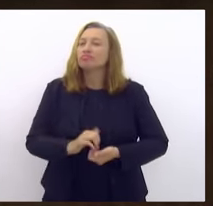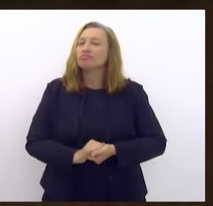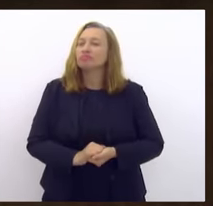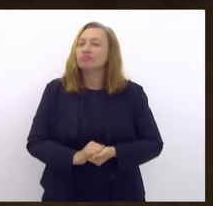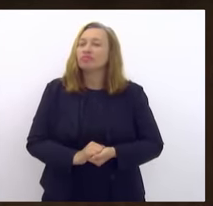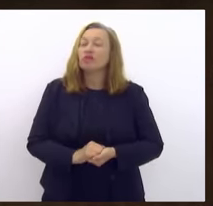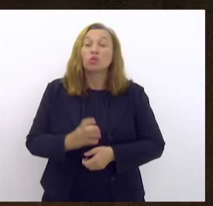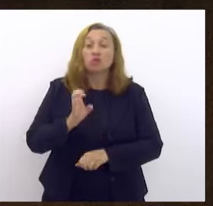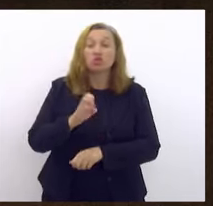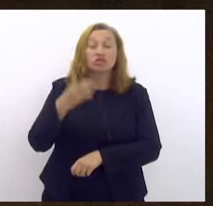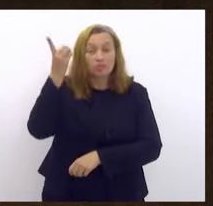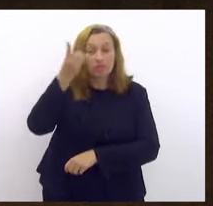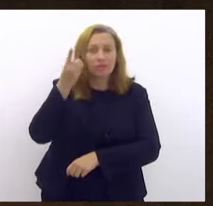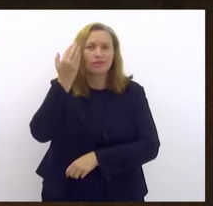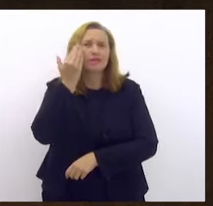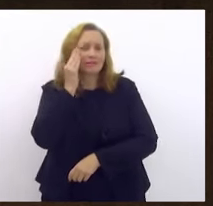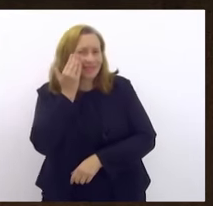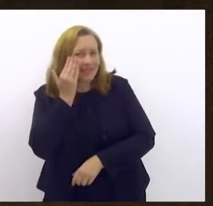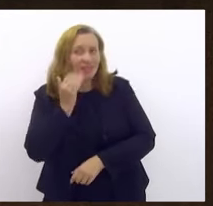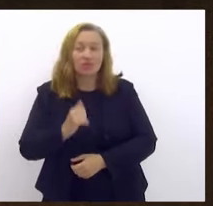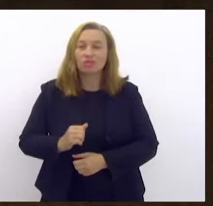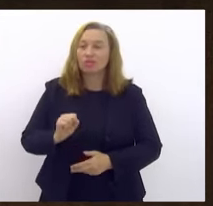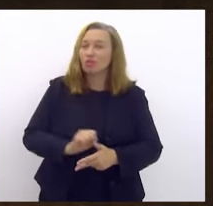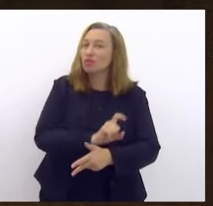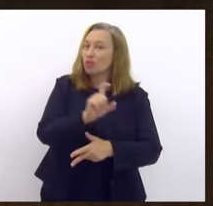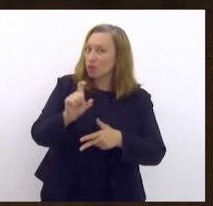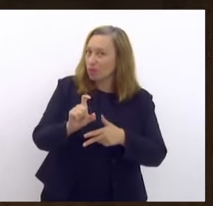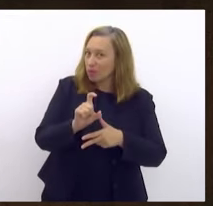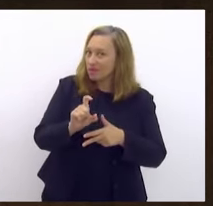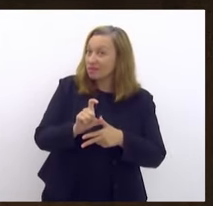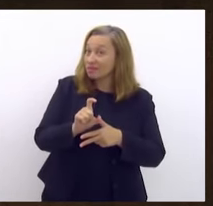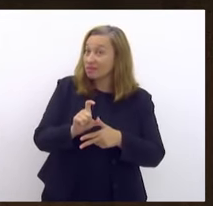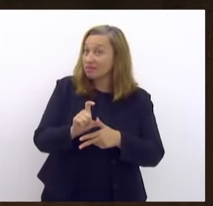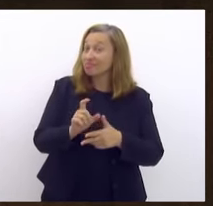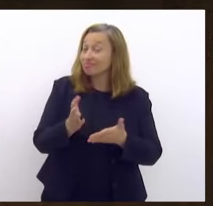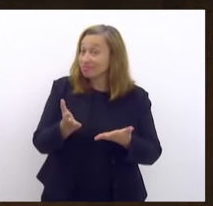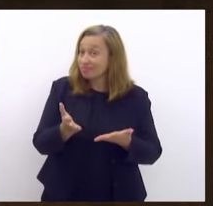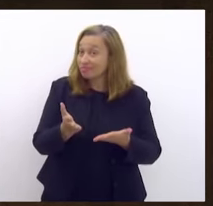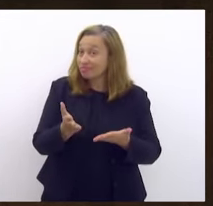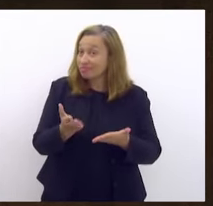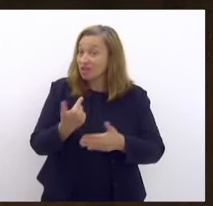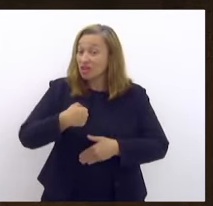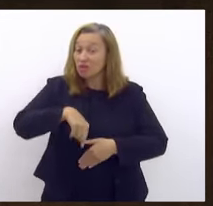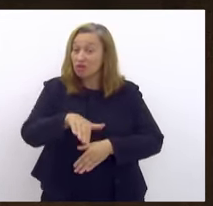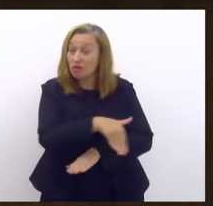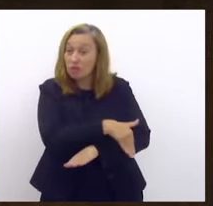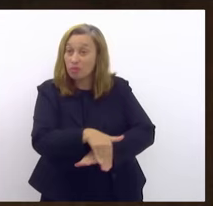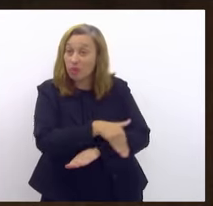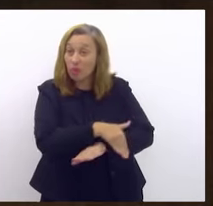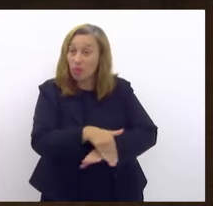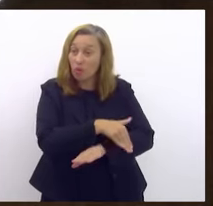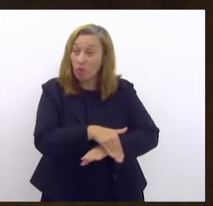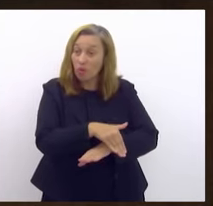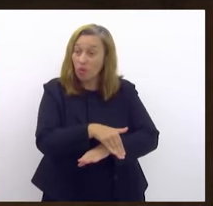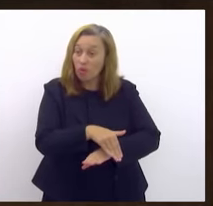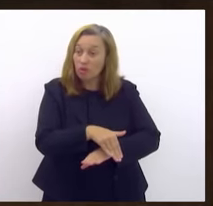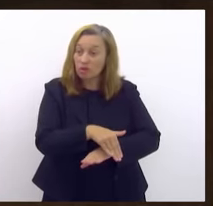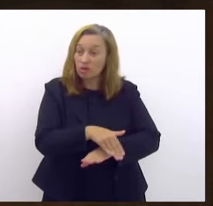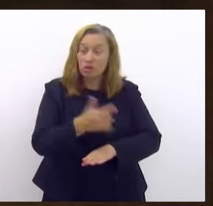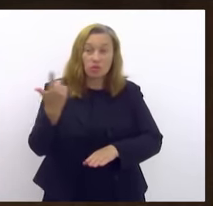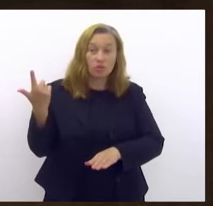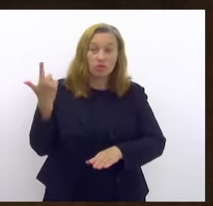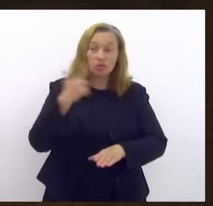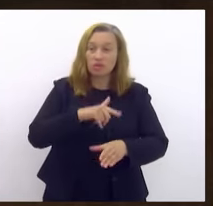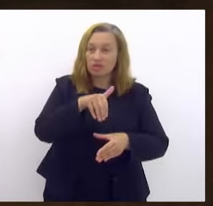os deputados aqui entendam que o Poder Executivo ele é daquele que foi para a rua, tirou dois números, ganhou a